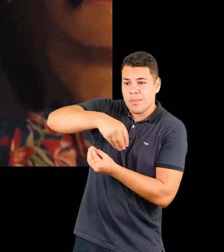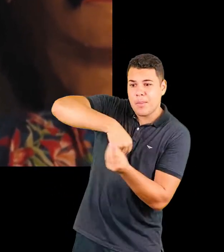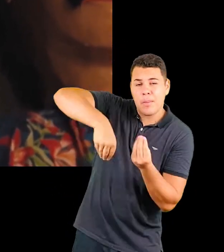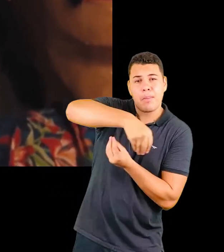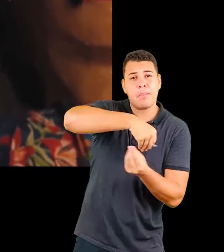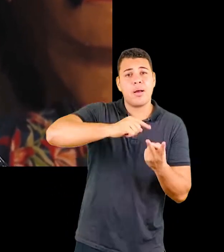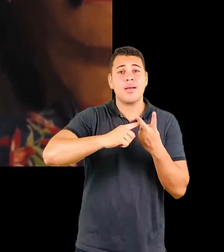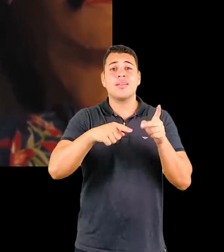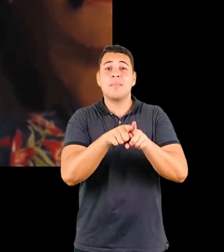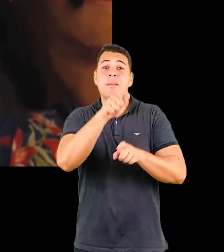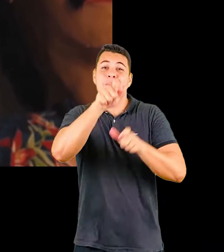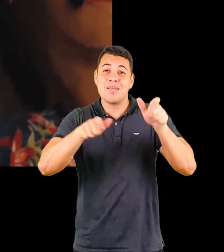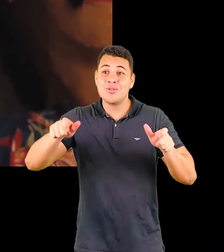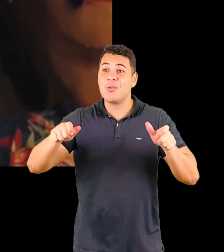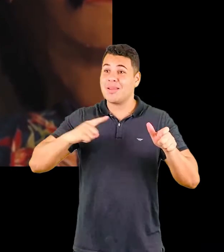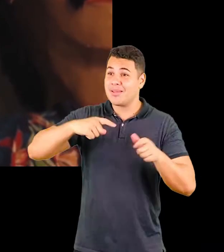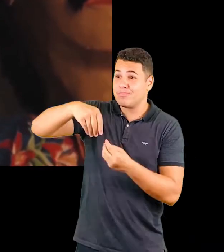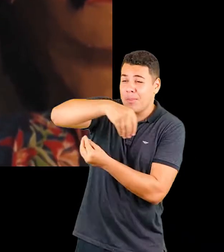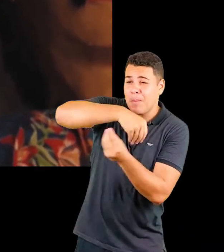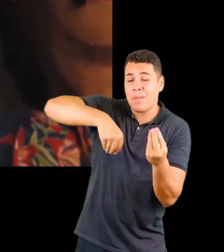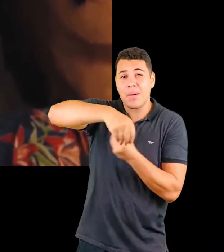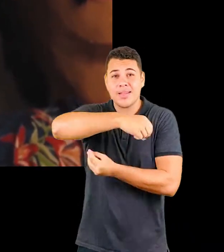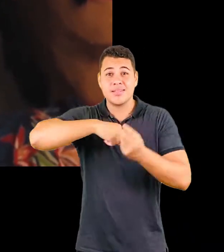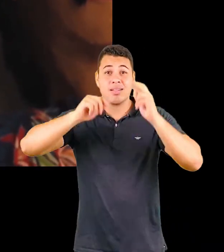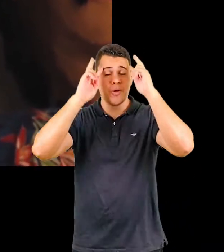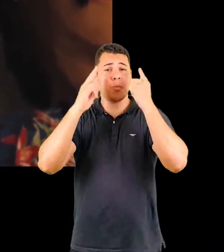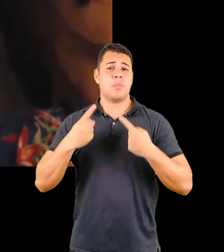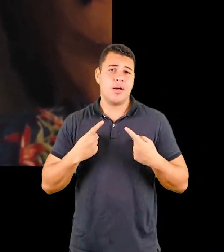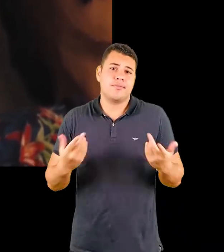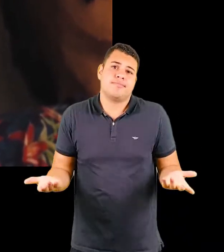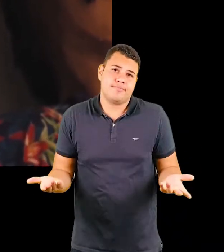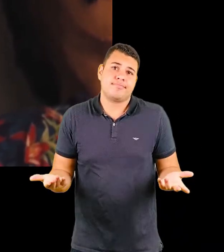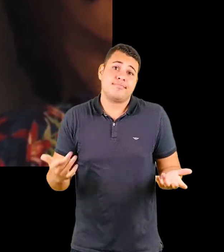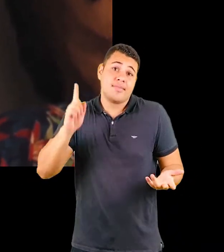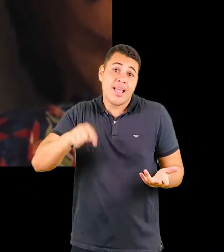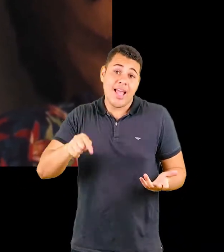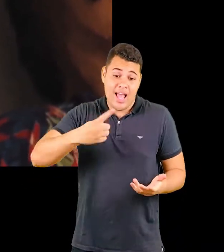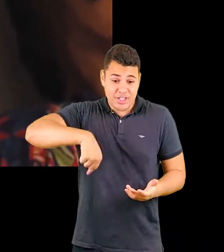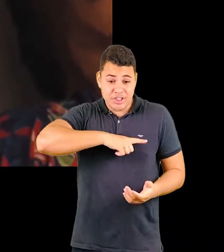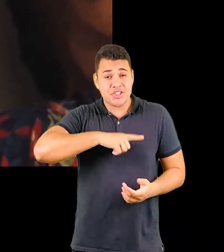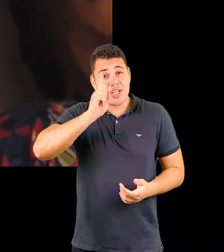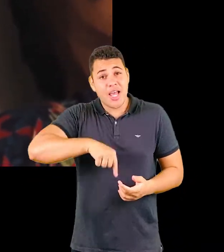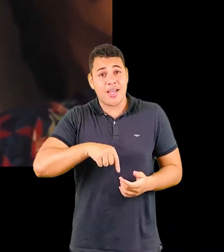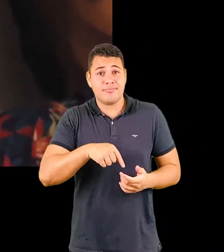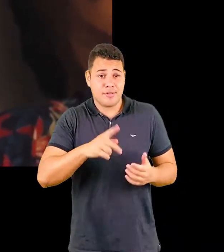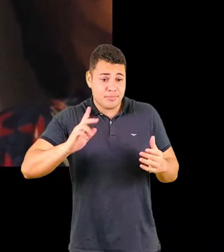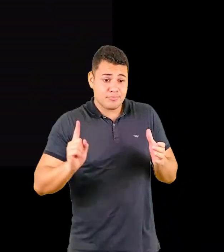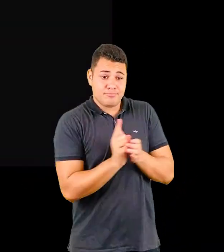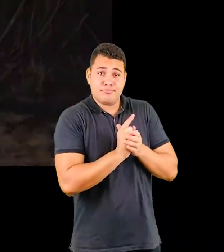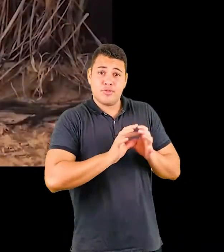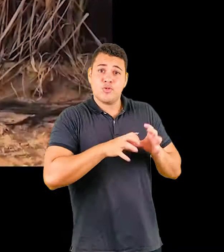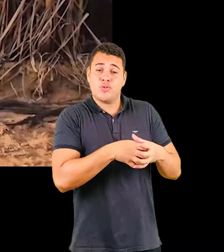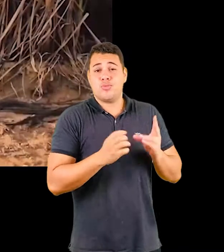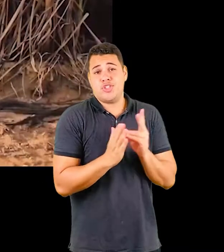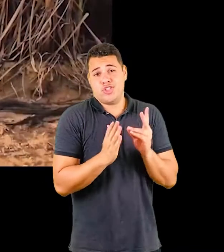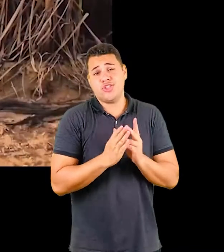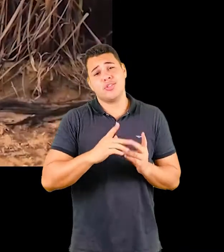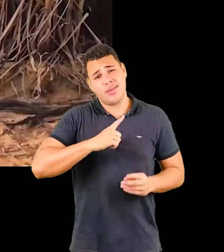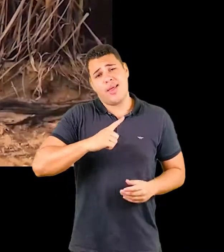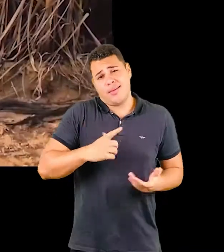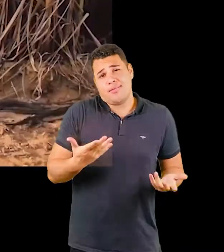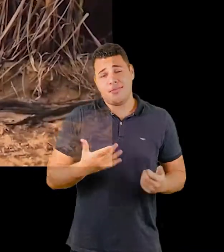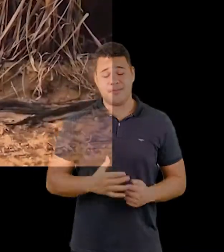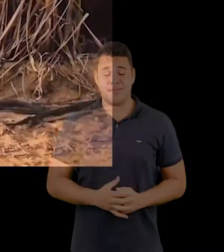pessoas, né? Ser humano. Aí nós somos parte, nós somos indígenas. Ilustração do